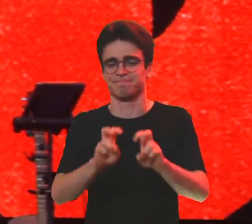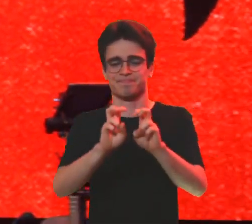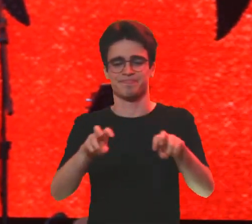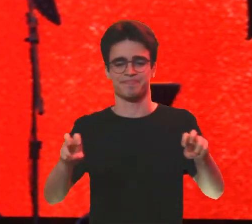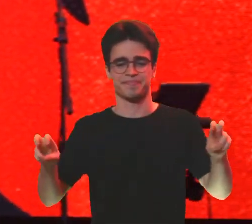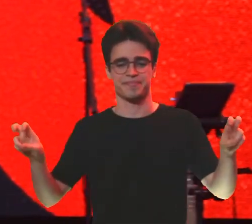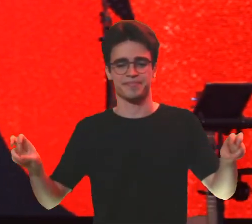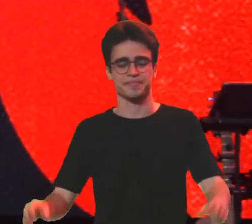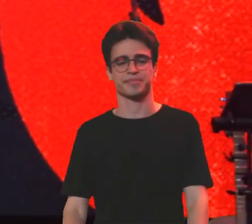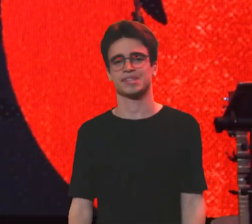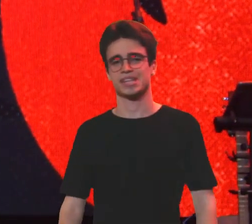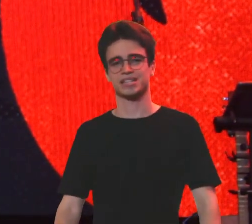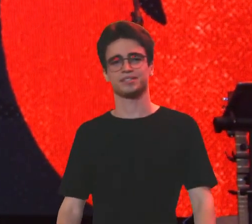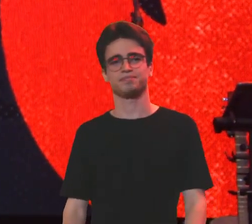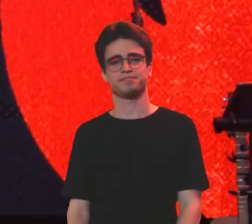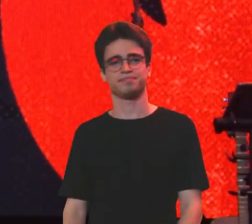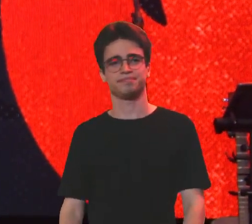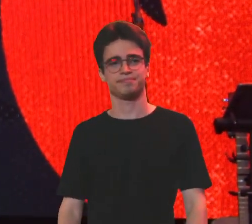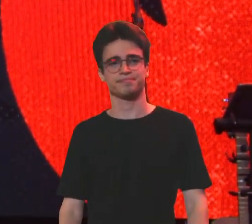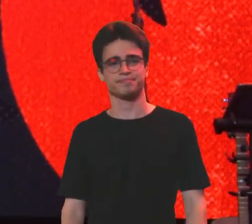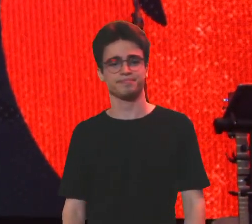lugar.